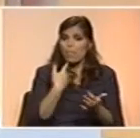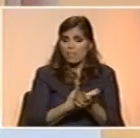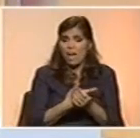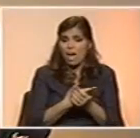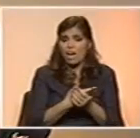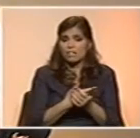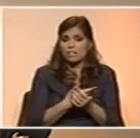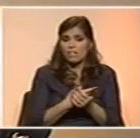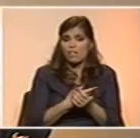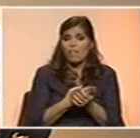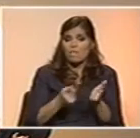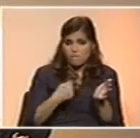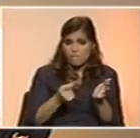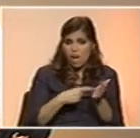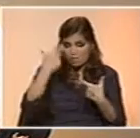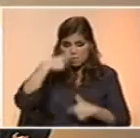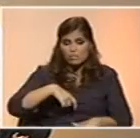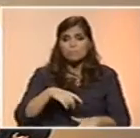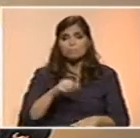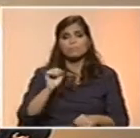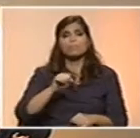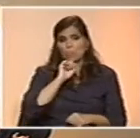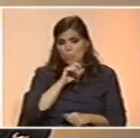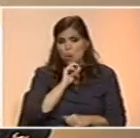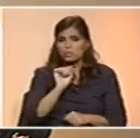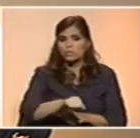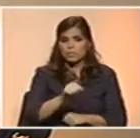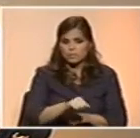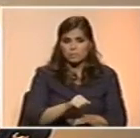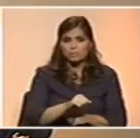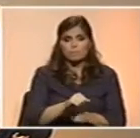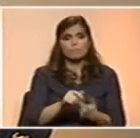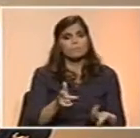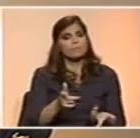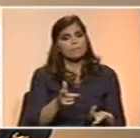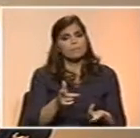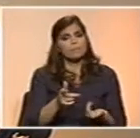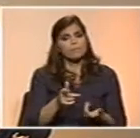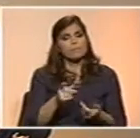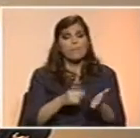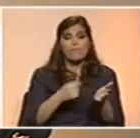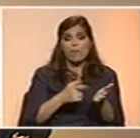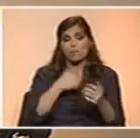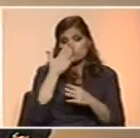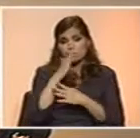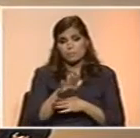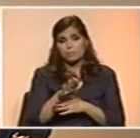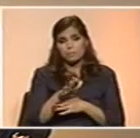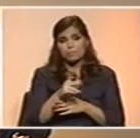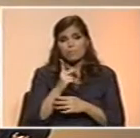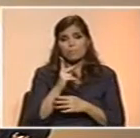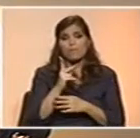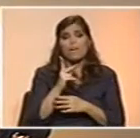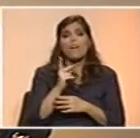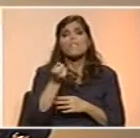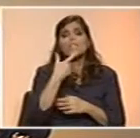pode nos trazer alguns problemas a nível nutricional. Eventualmente, déficit, por exemplo, o déficit de vitamina